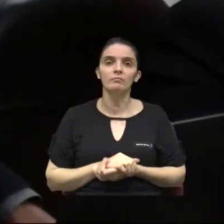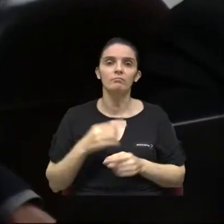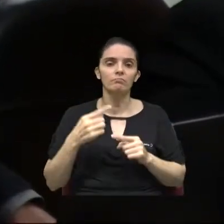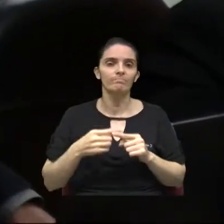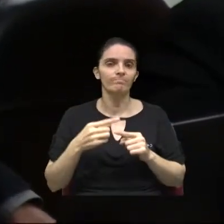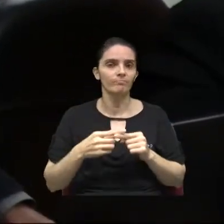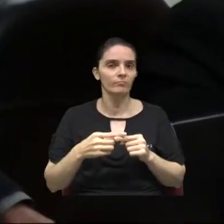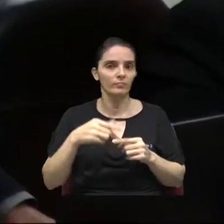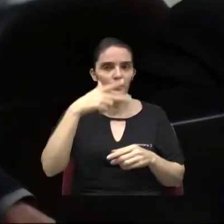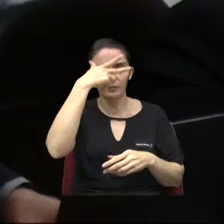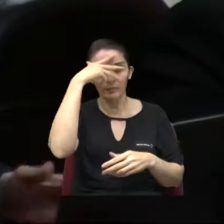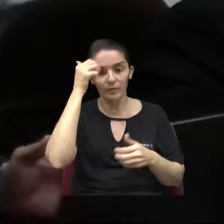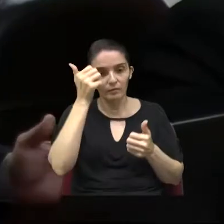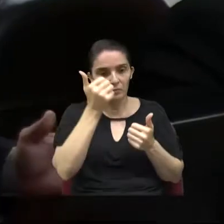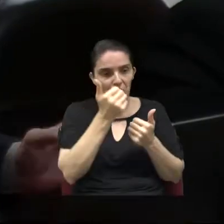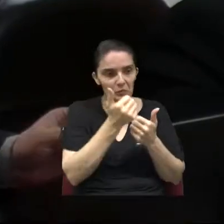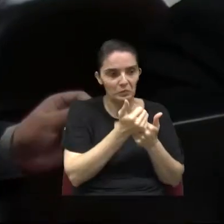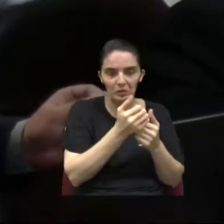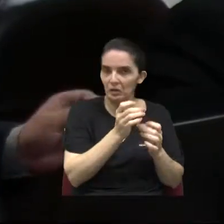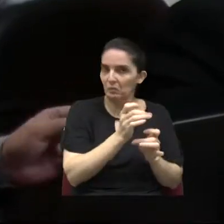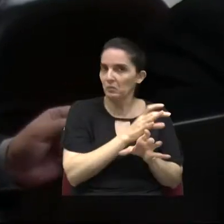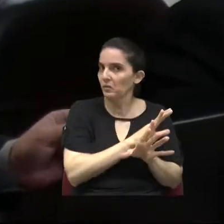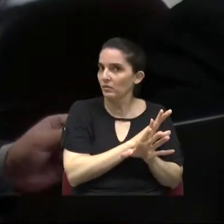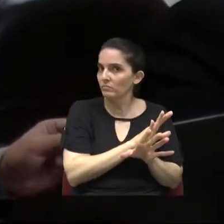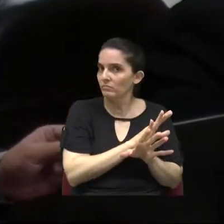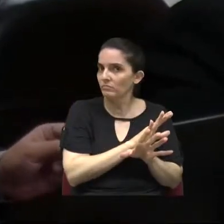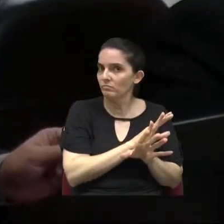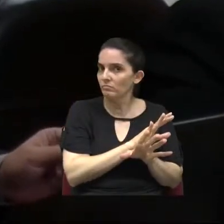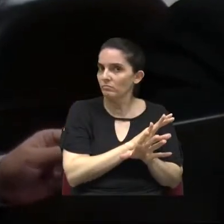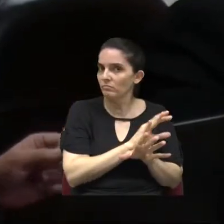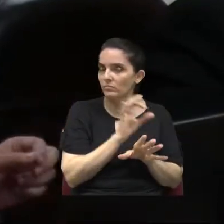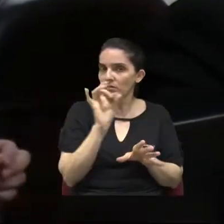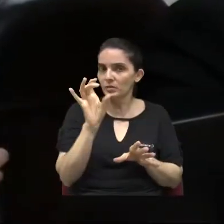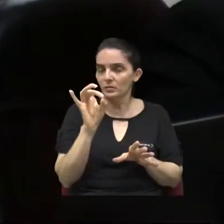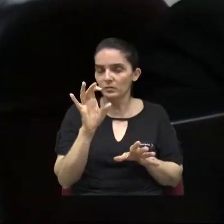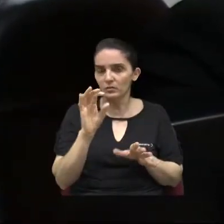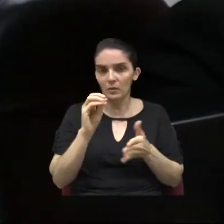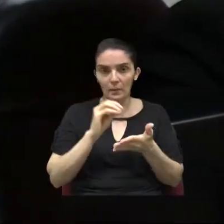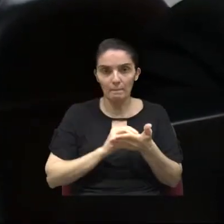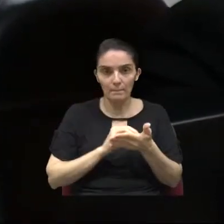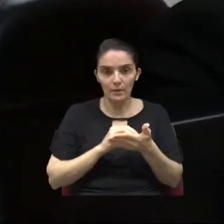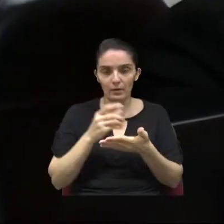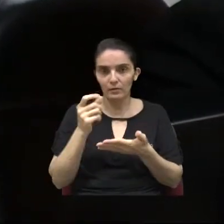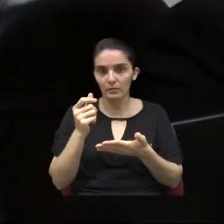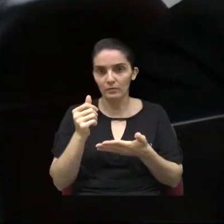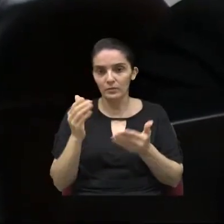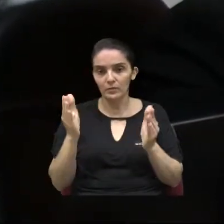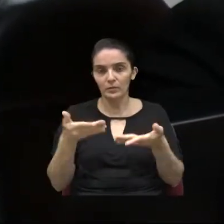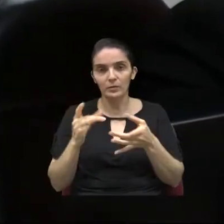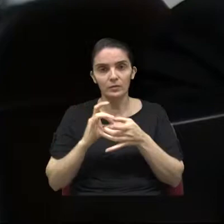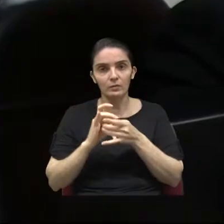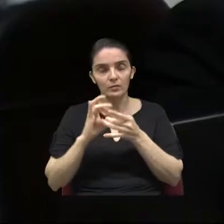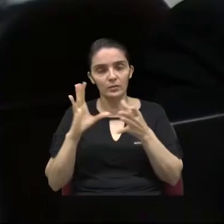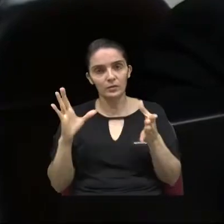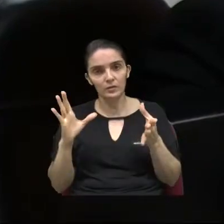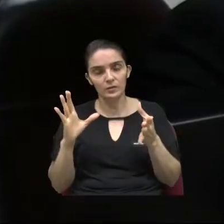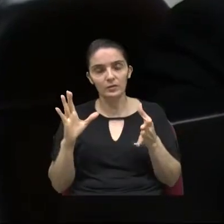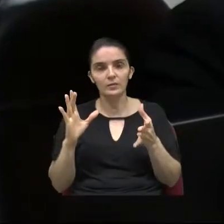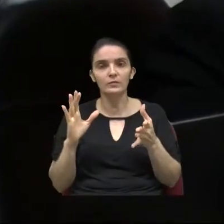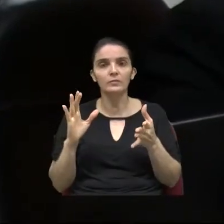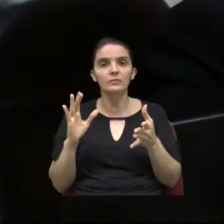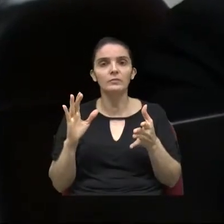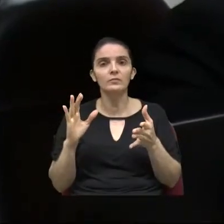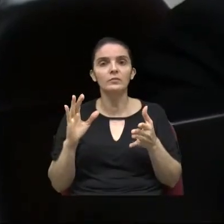existe mais. Aquela rúbrica que existia no orçamento, na verdade, foi autorizada para que fosse